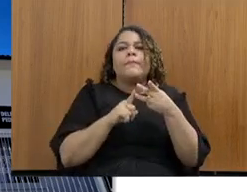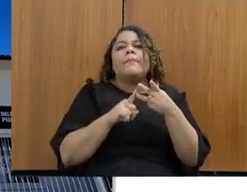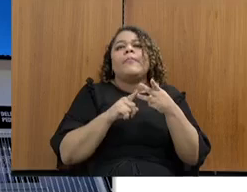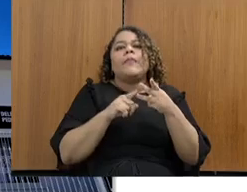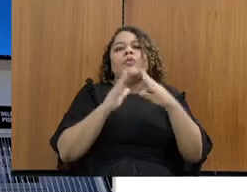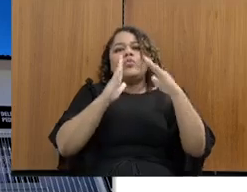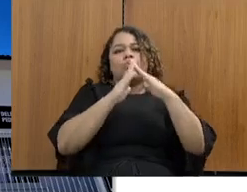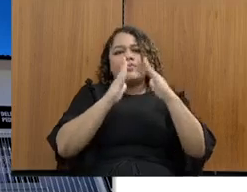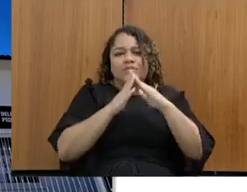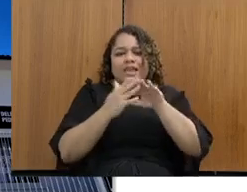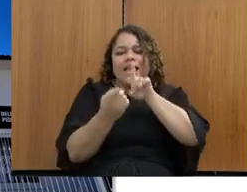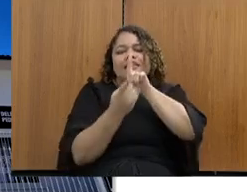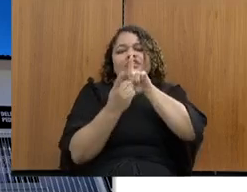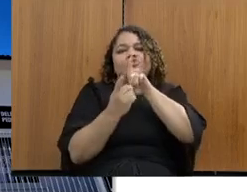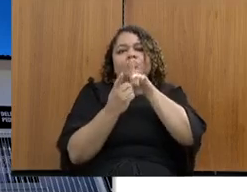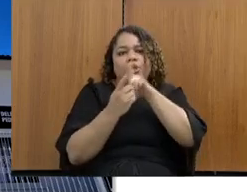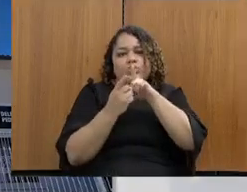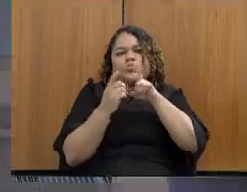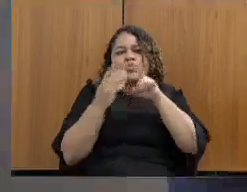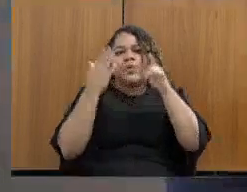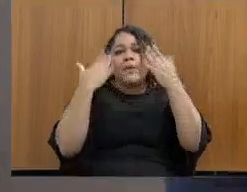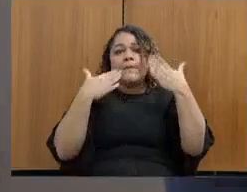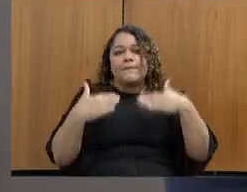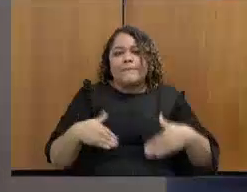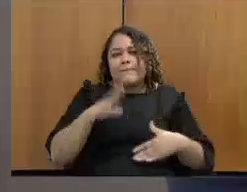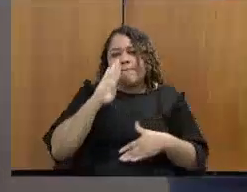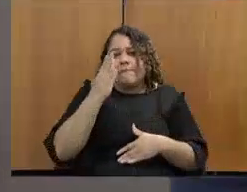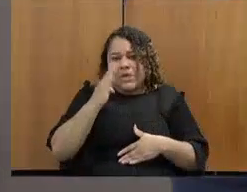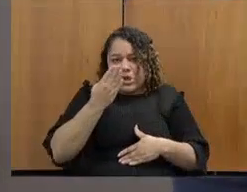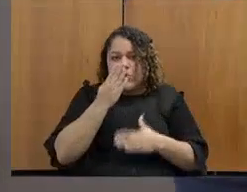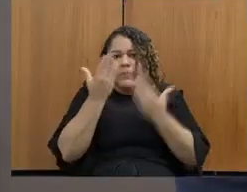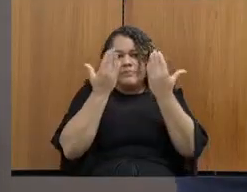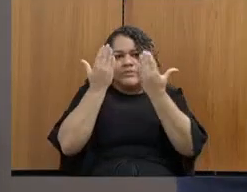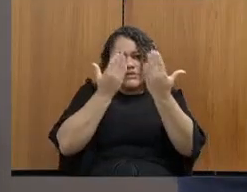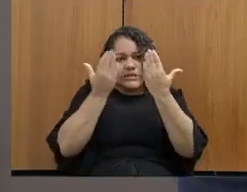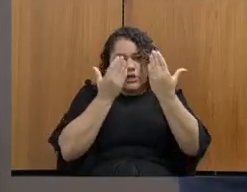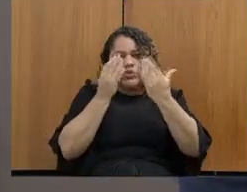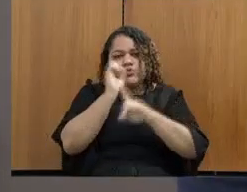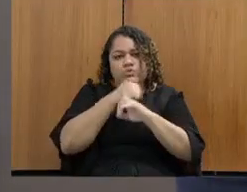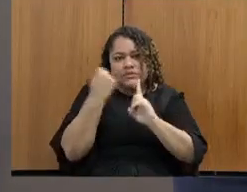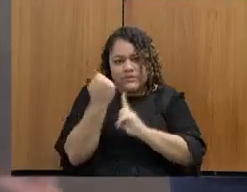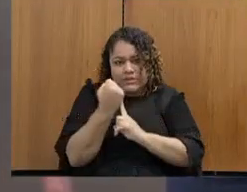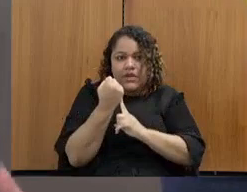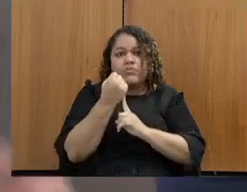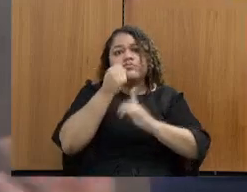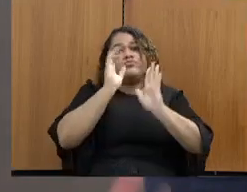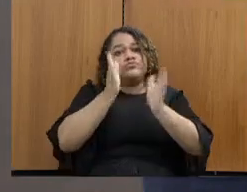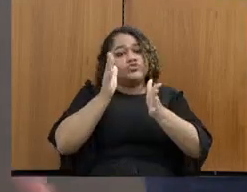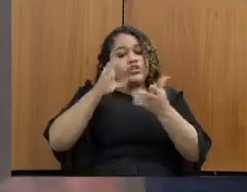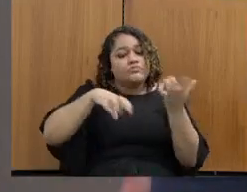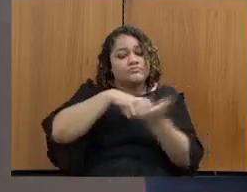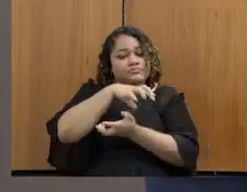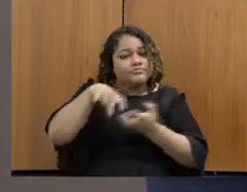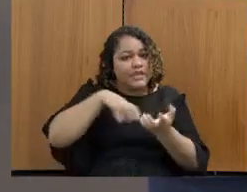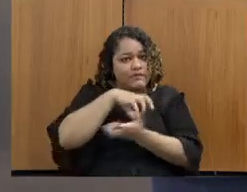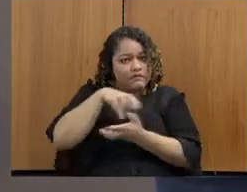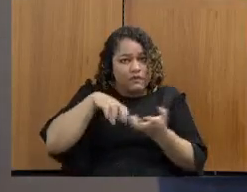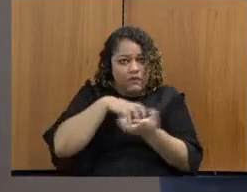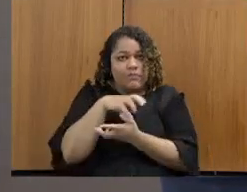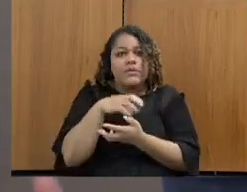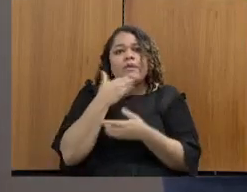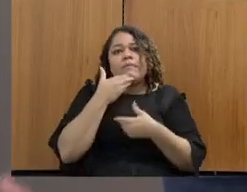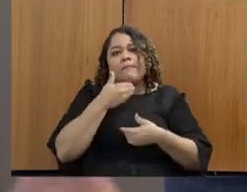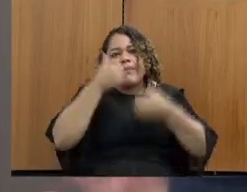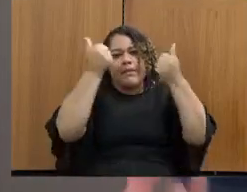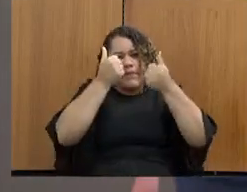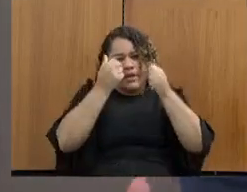né finalizando a etapa de reforma né para que a gente tenha é uma melhoria do atendimento não